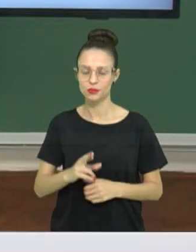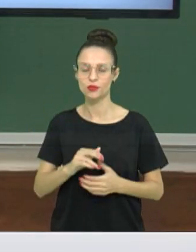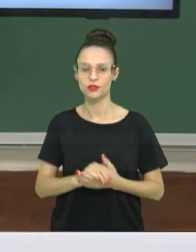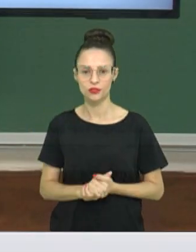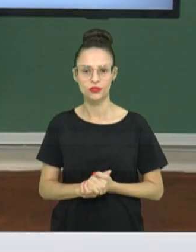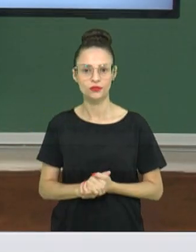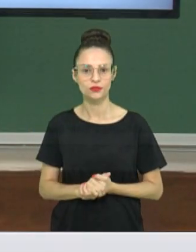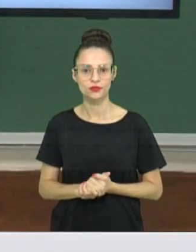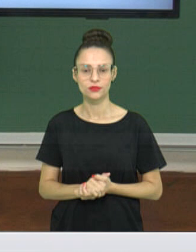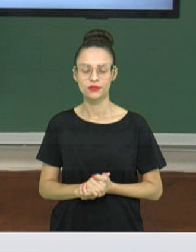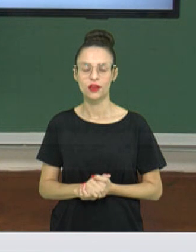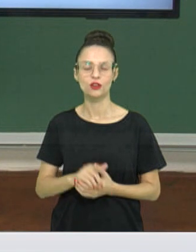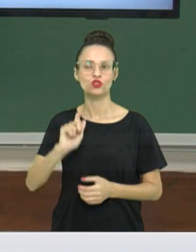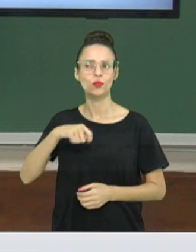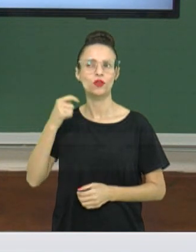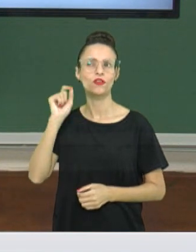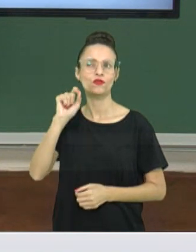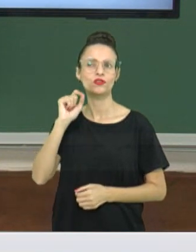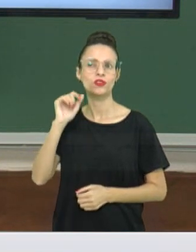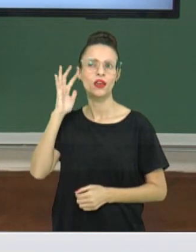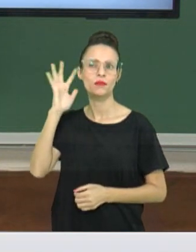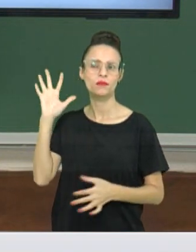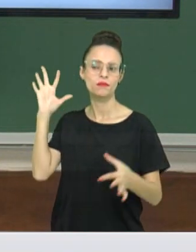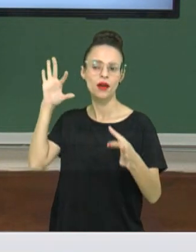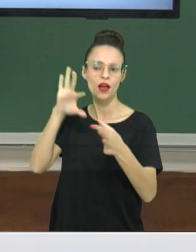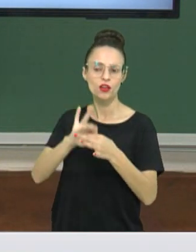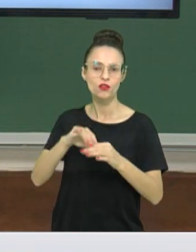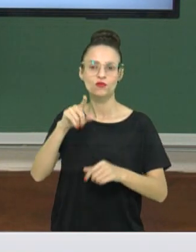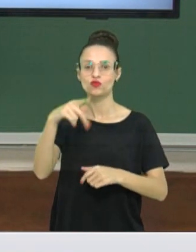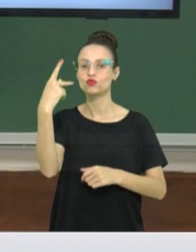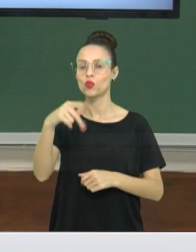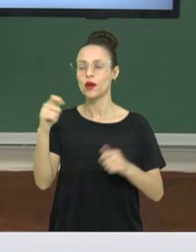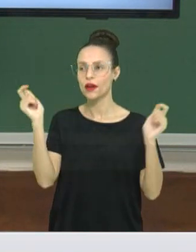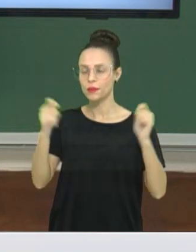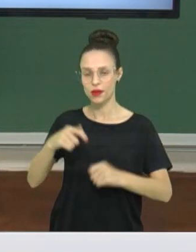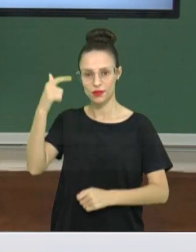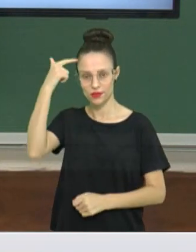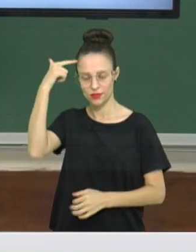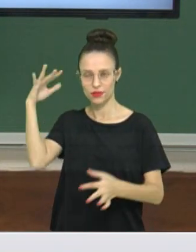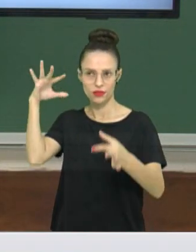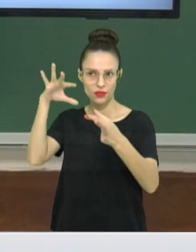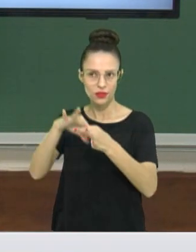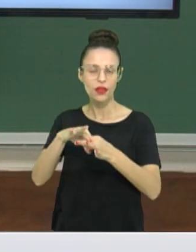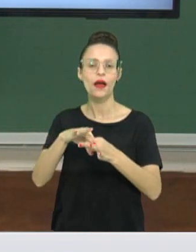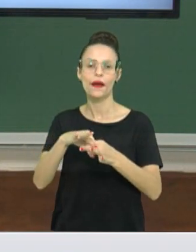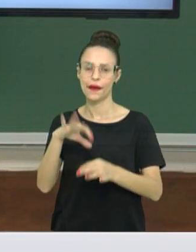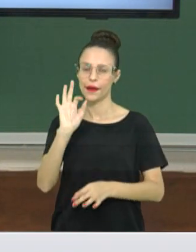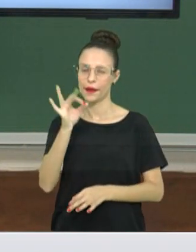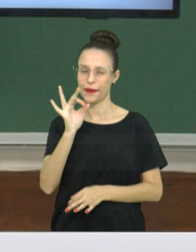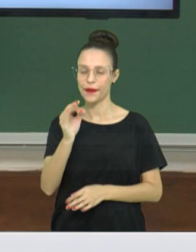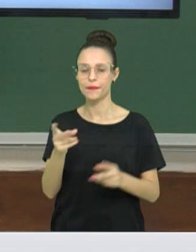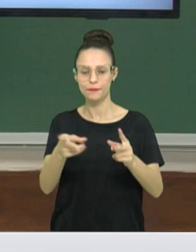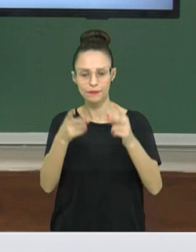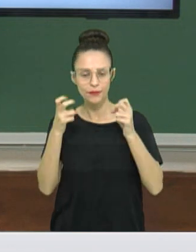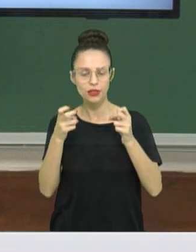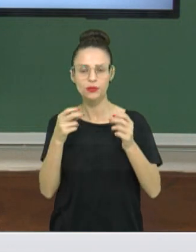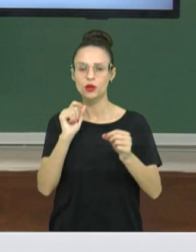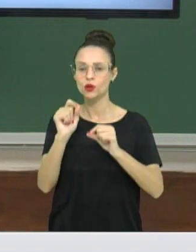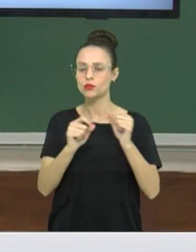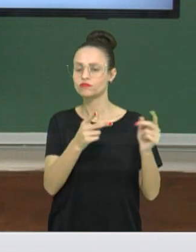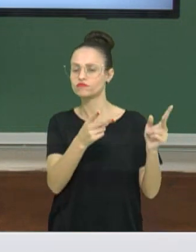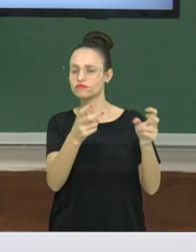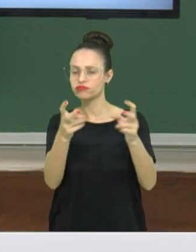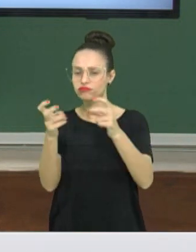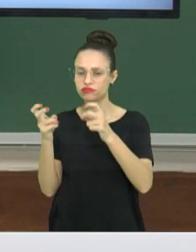isso. É inferência, é a sua capacidade agora intelectual, de observação de mundo, de visão de